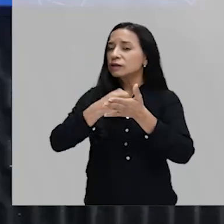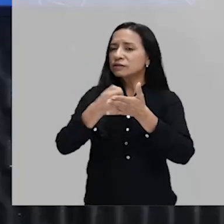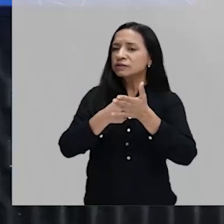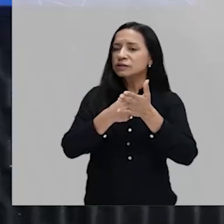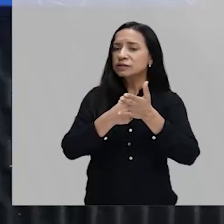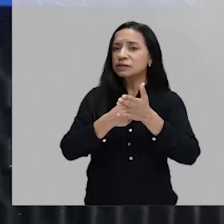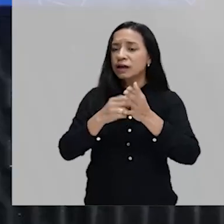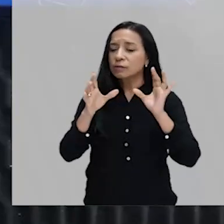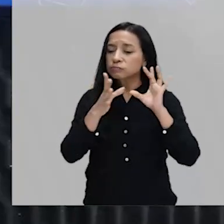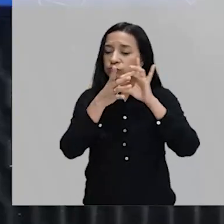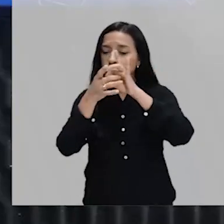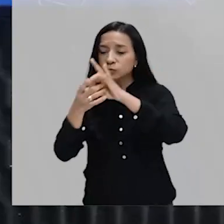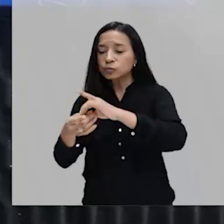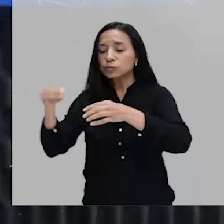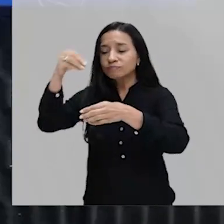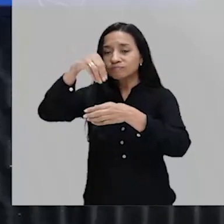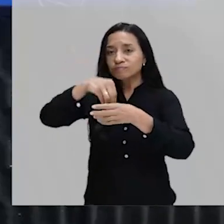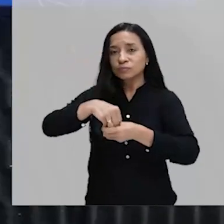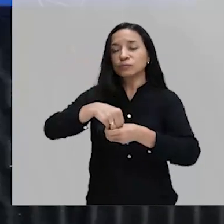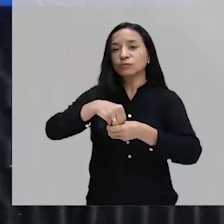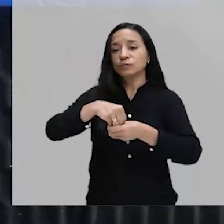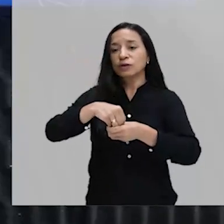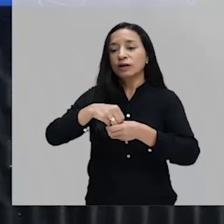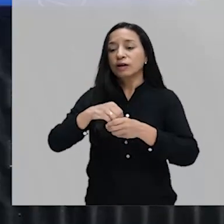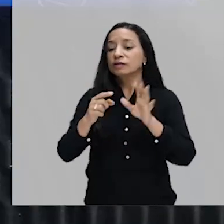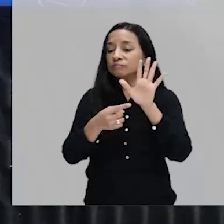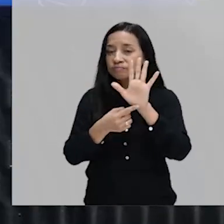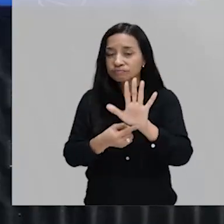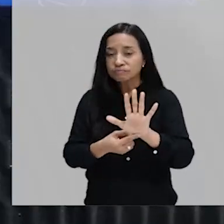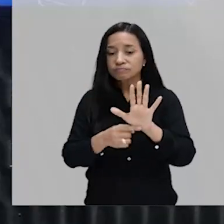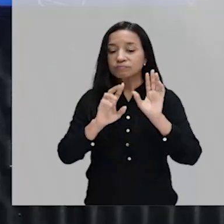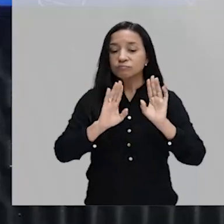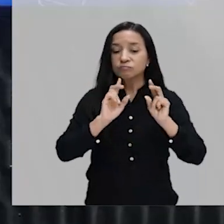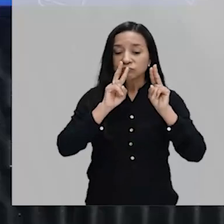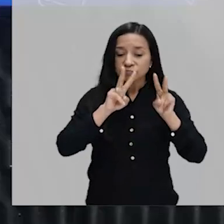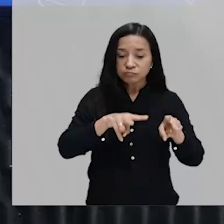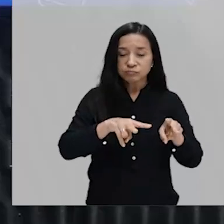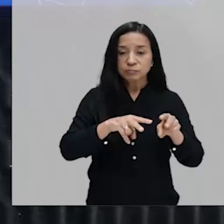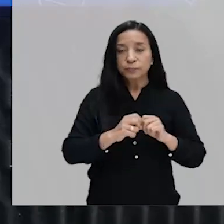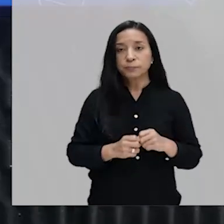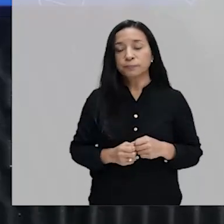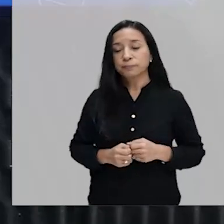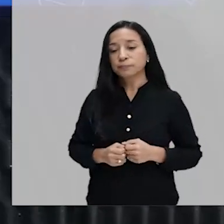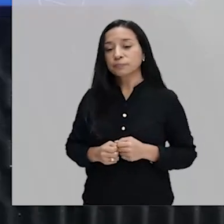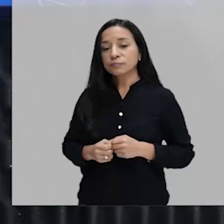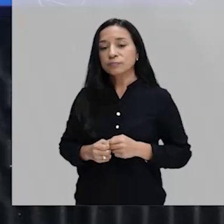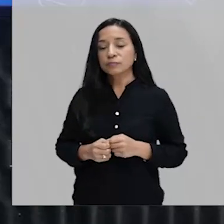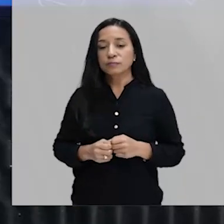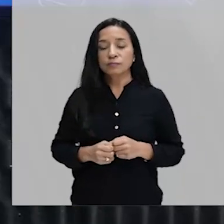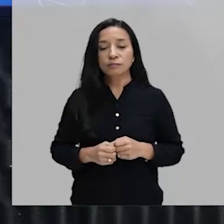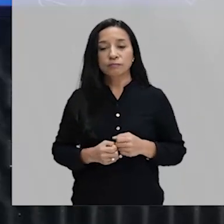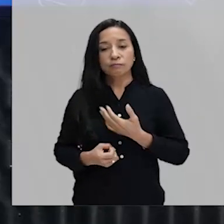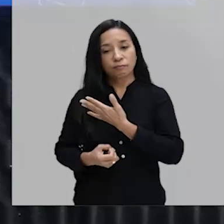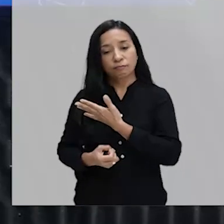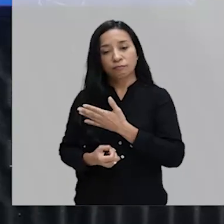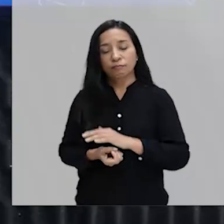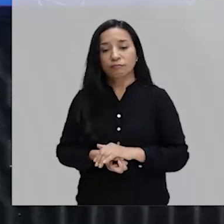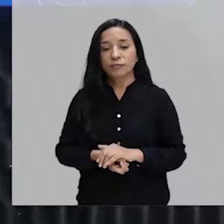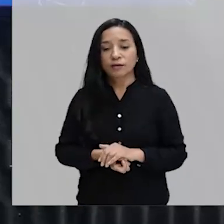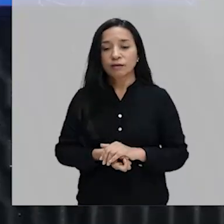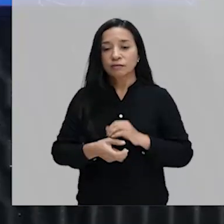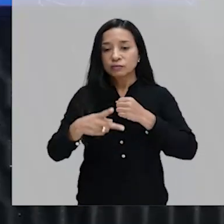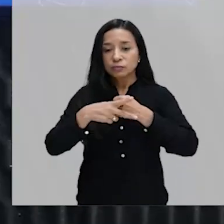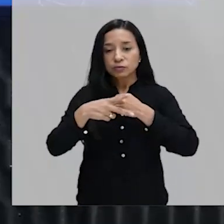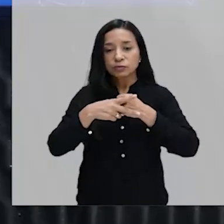aí eles podem ter uma mudança também dentro dessa classificação. Os pronomes representam a classe de palavras